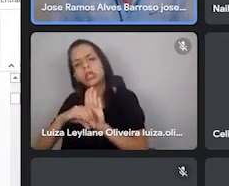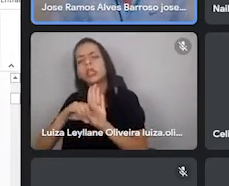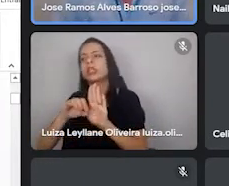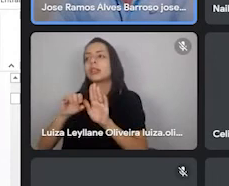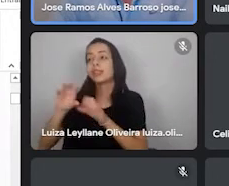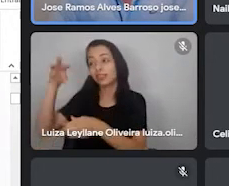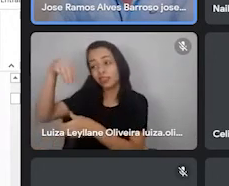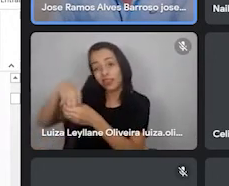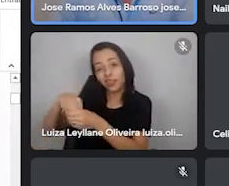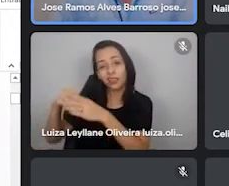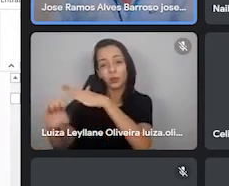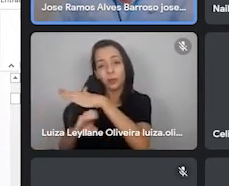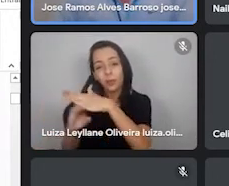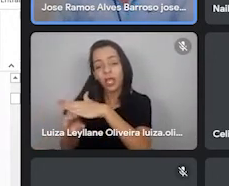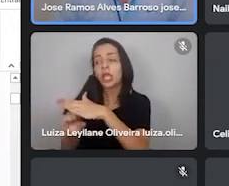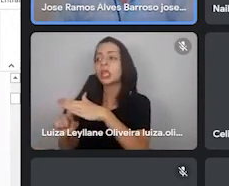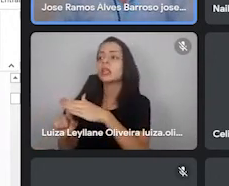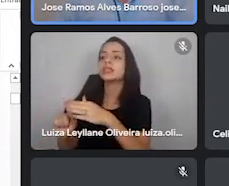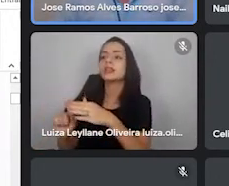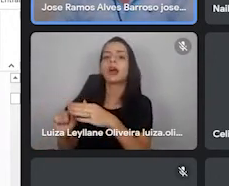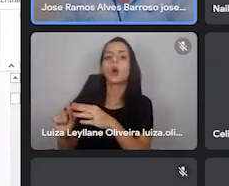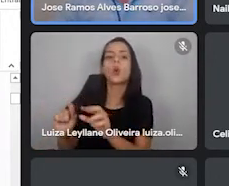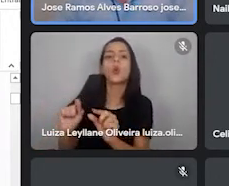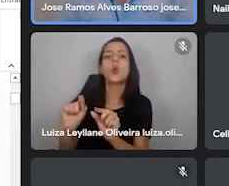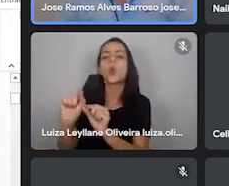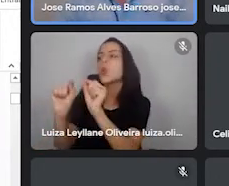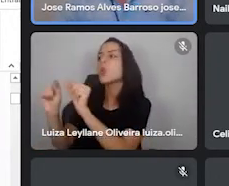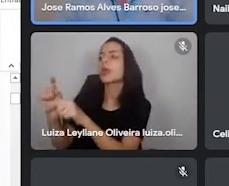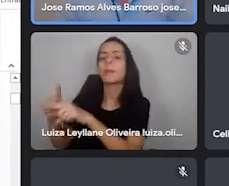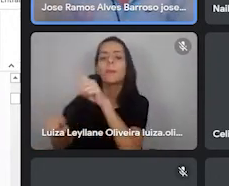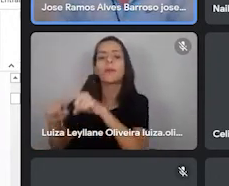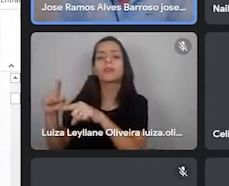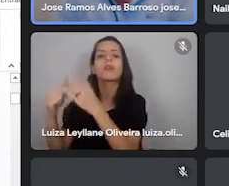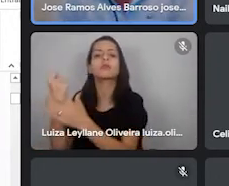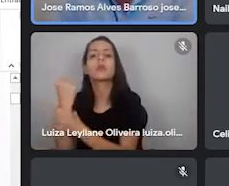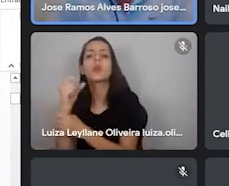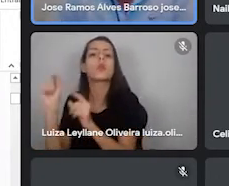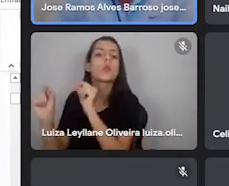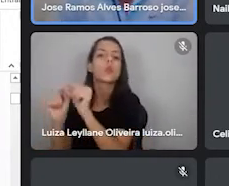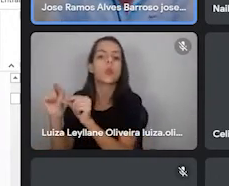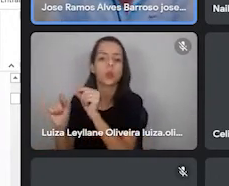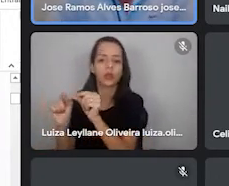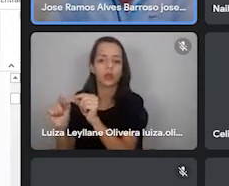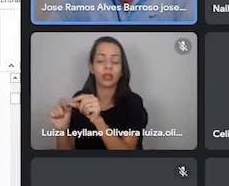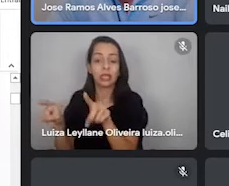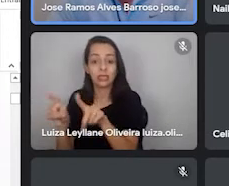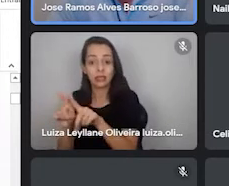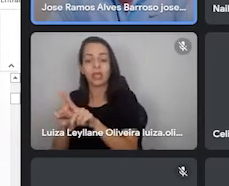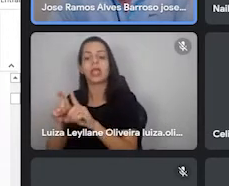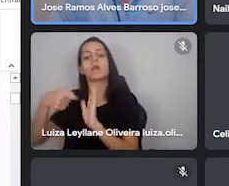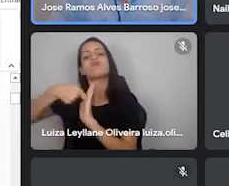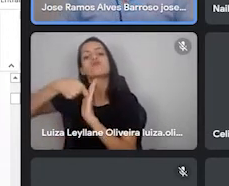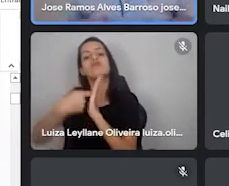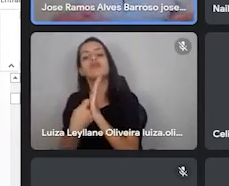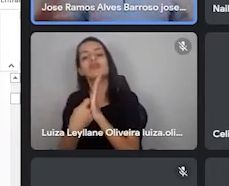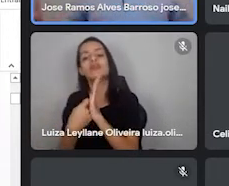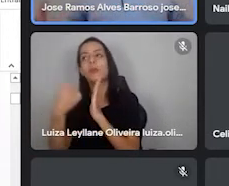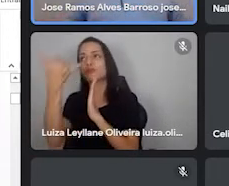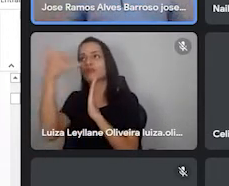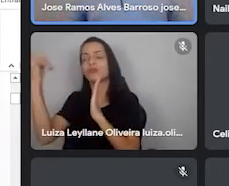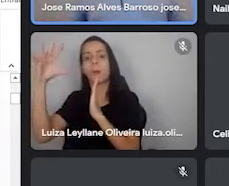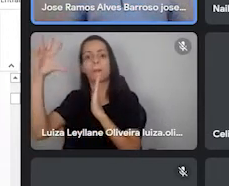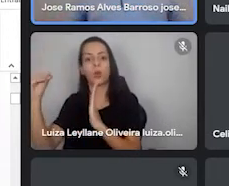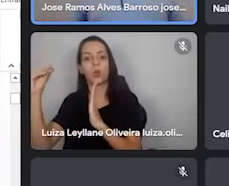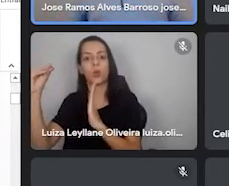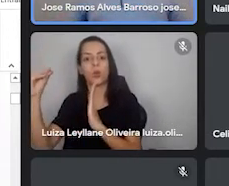existem e os recursos para impedimento de reenergização. Ah, Barroso, antes